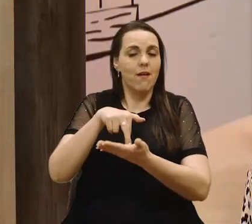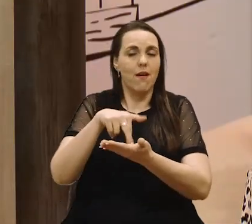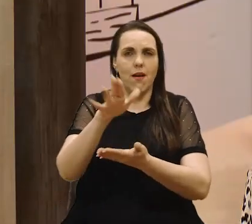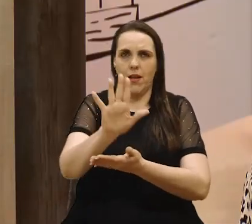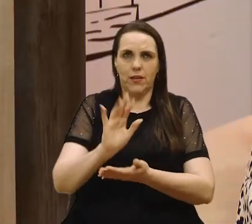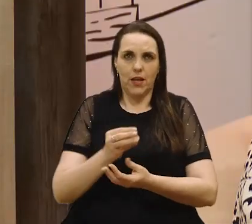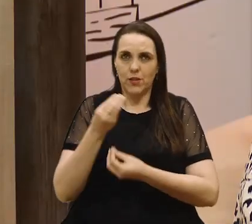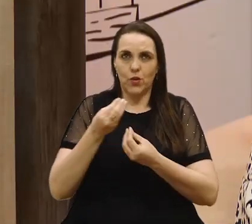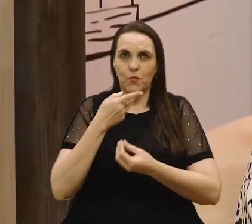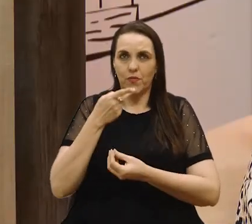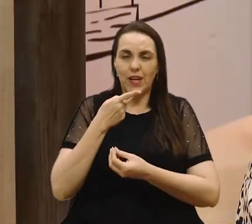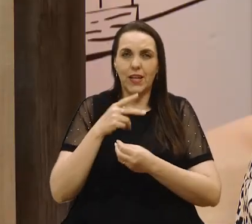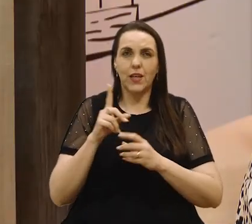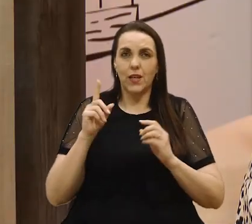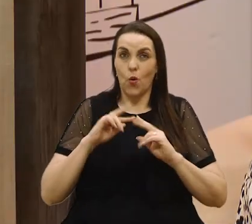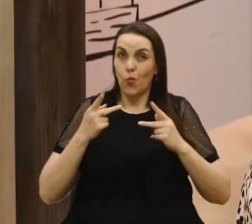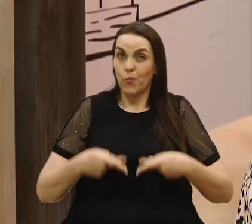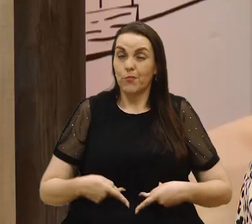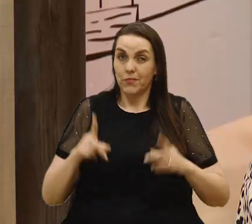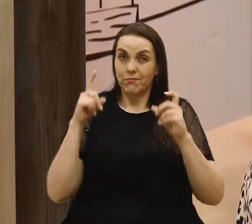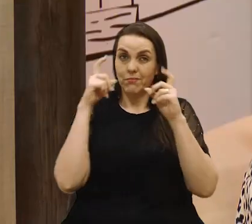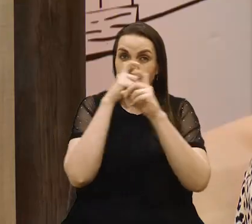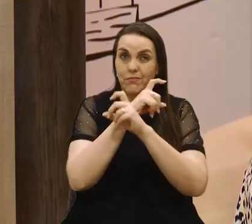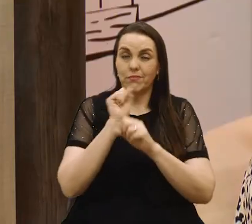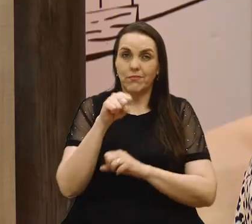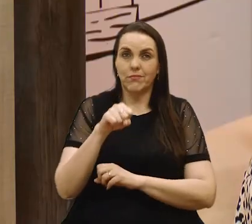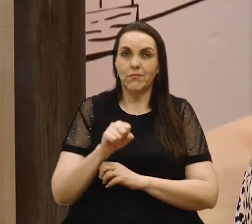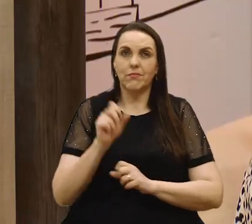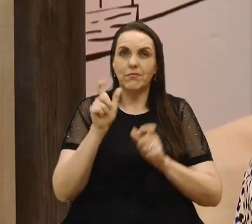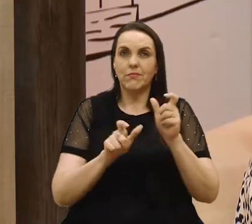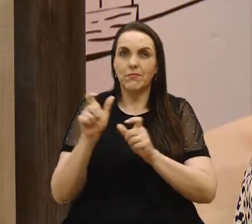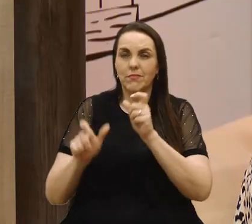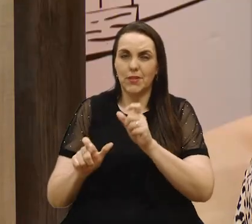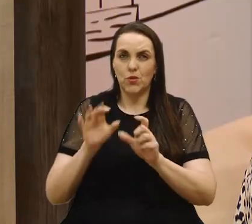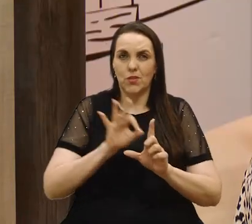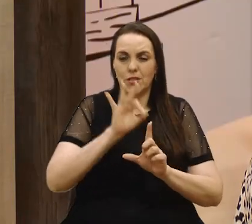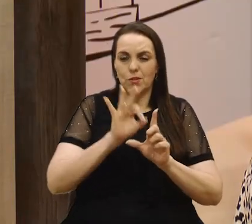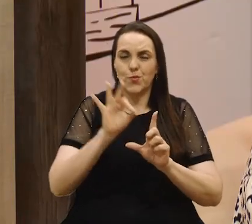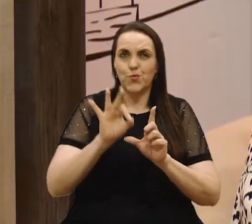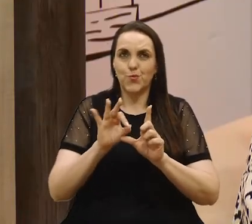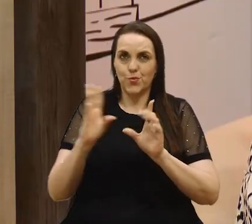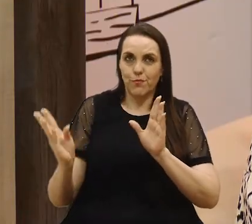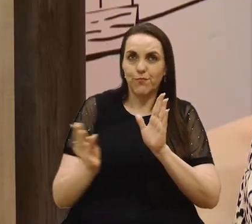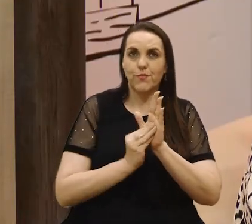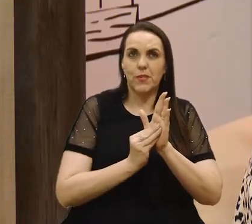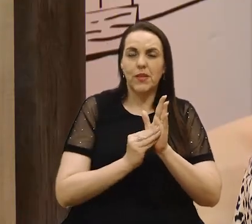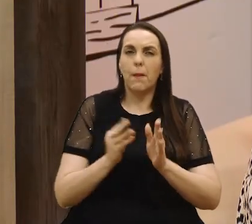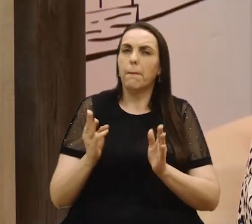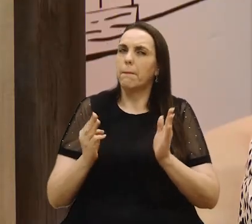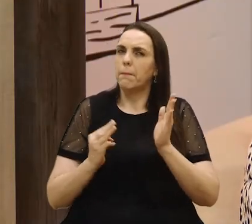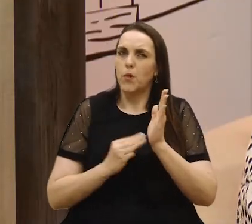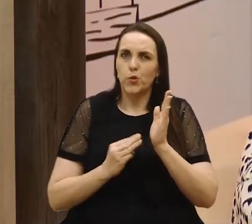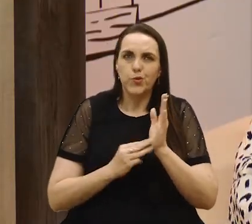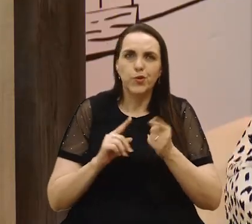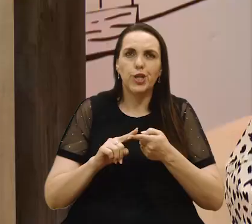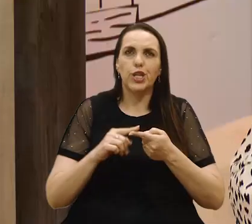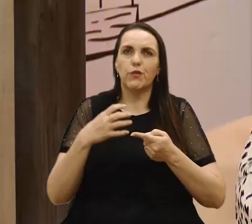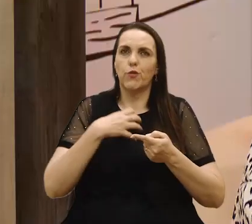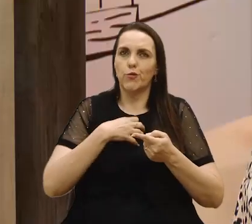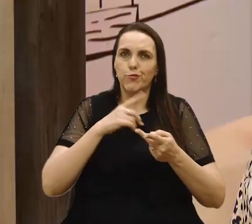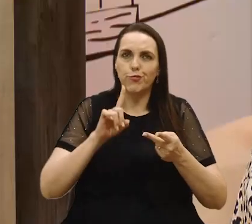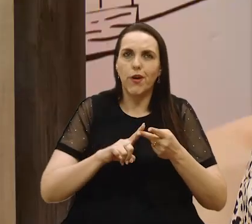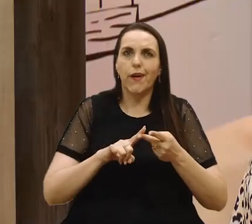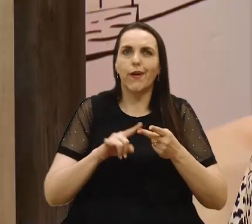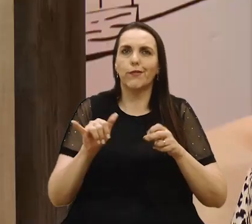é uma realidade. Como eu disse, o ser humano é muito complexo, então cada pessoa que entrou para a estatística teve seu motivo, teve a sua